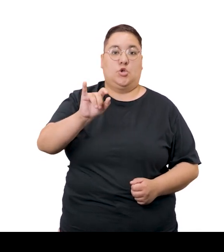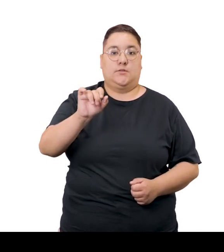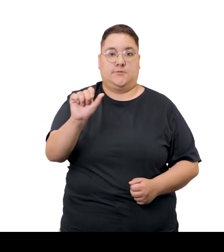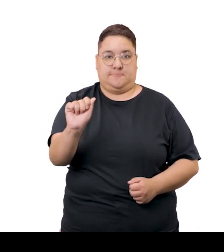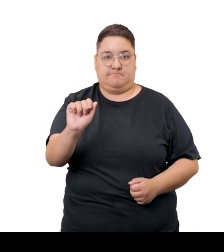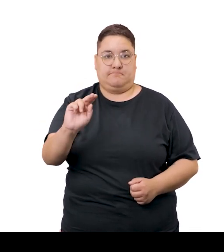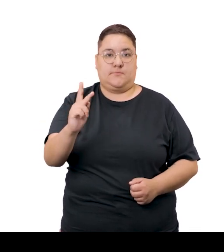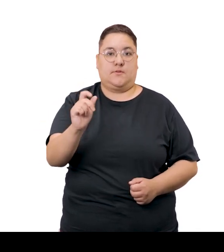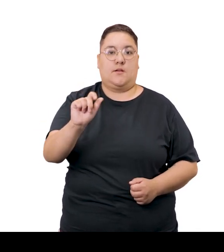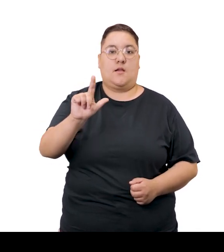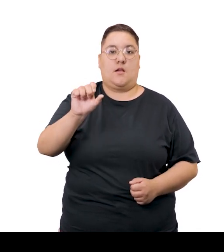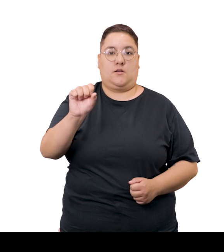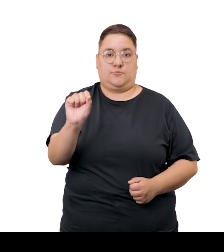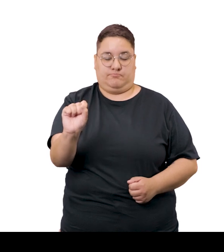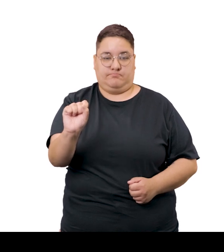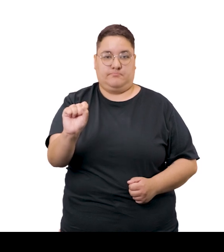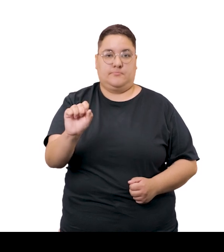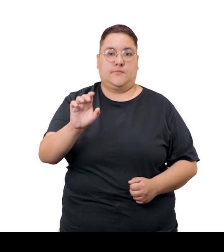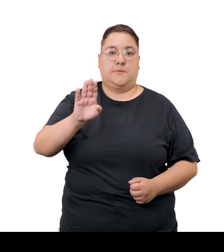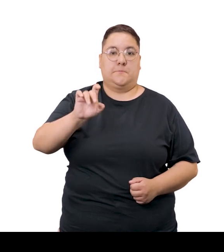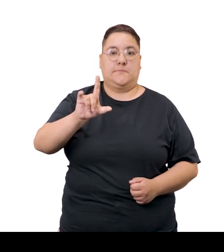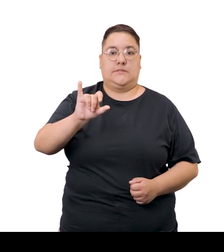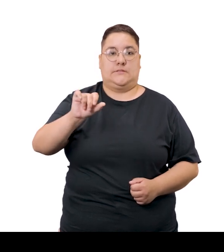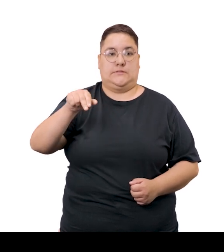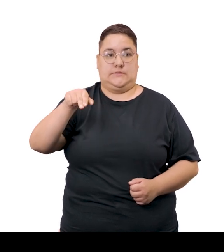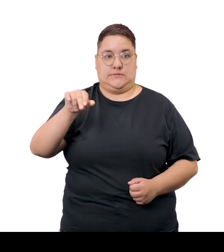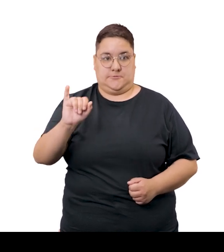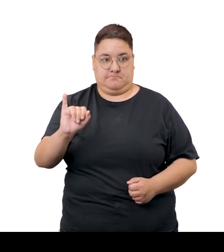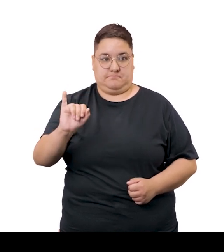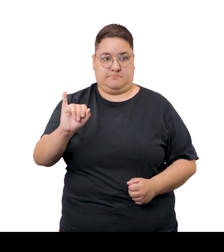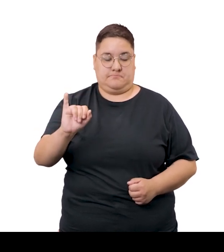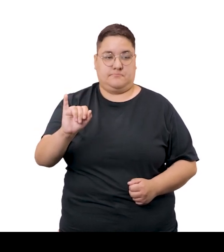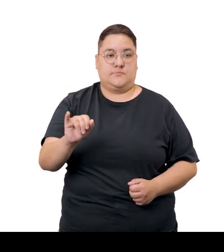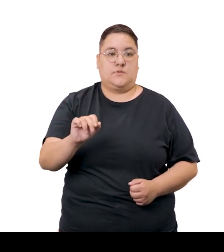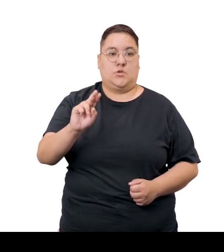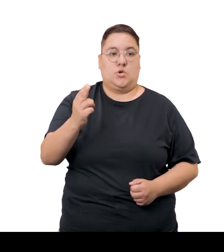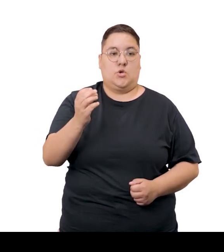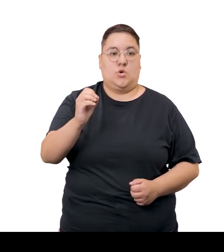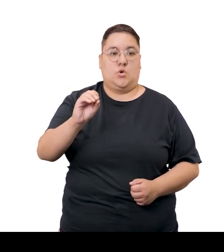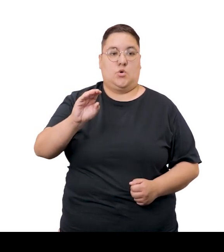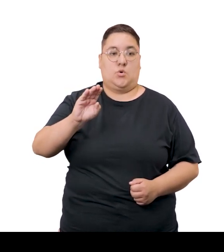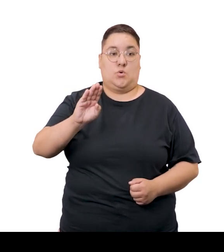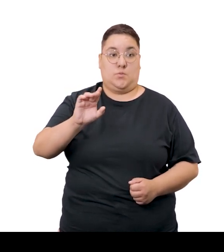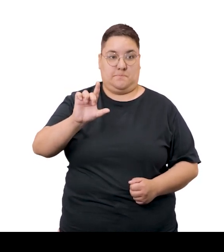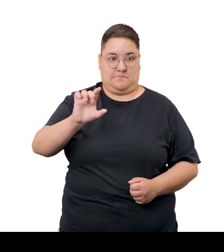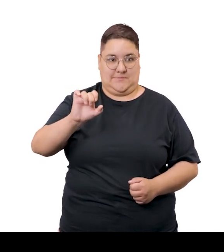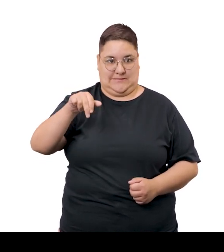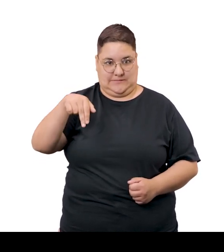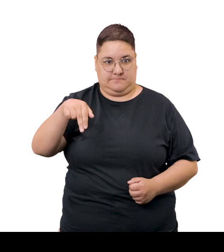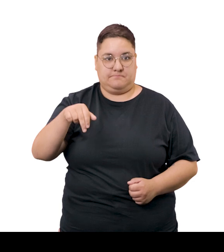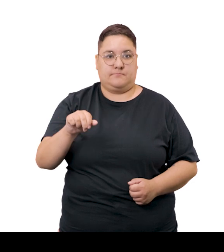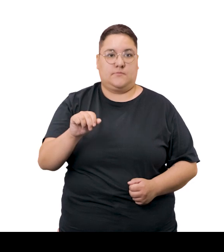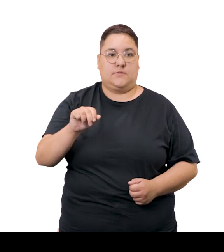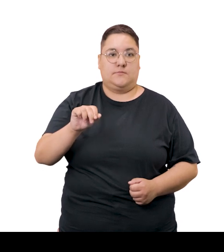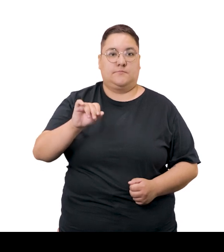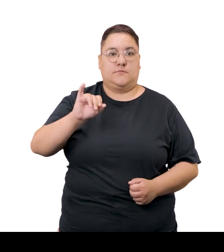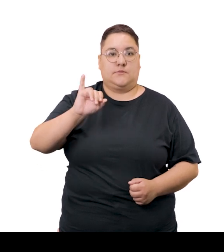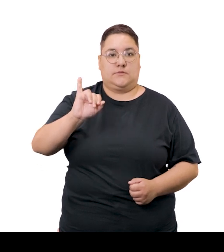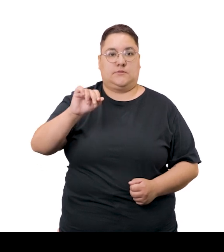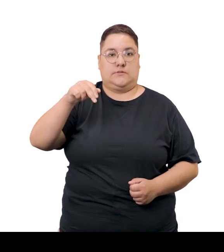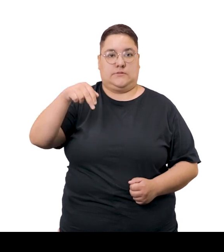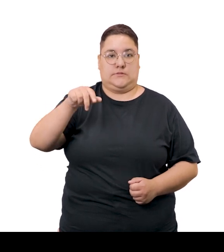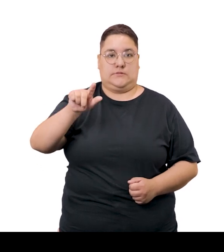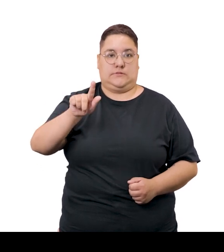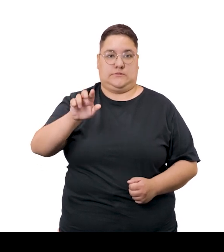Bellini, Hans Holbein, o Jovem, Jean-Auguste Dominique Ingres, Jean-Baptiste Siméon